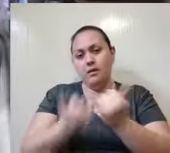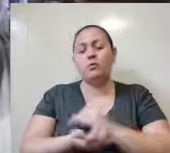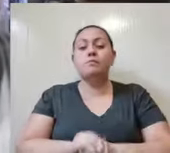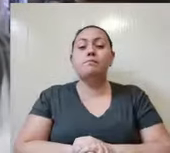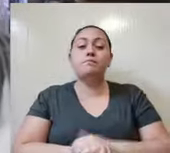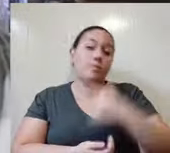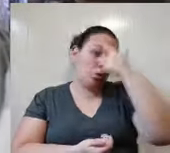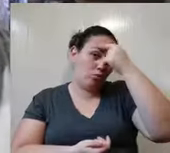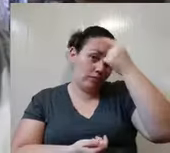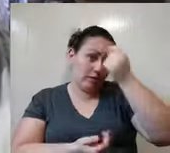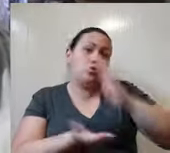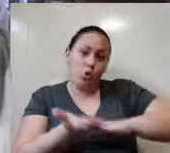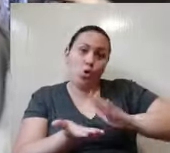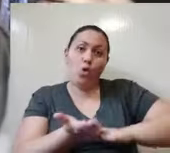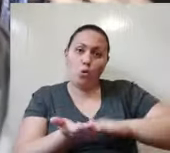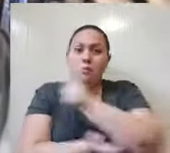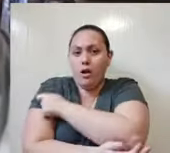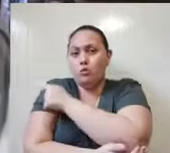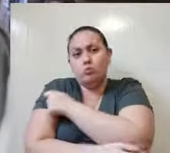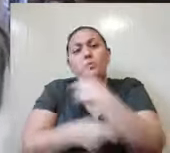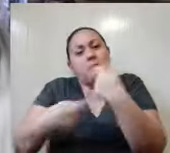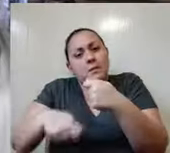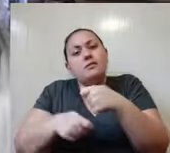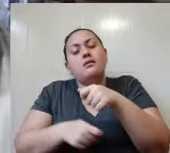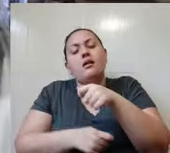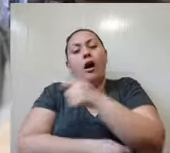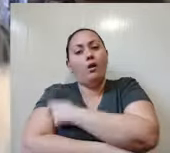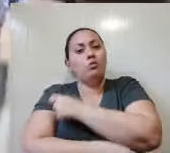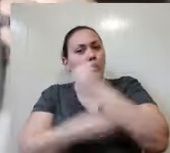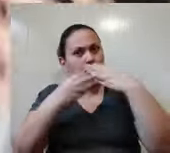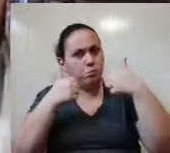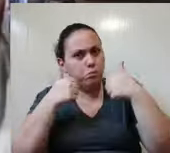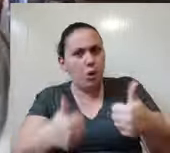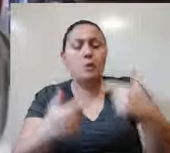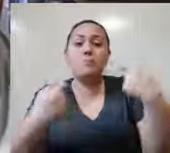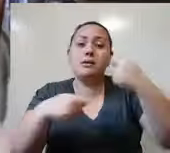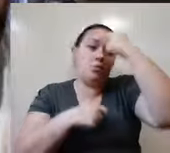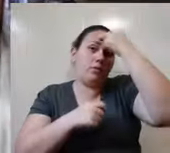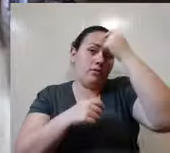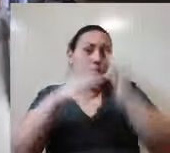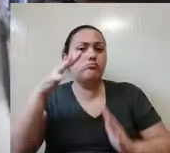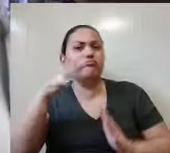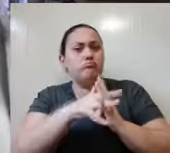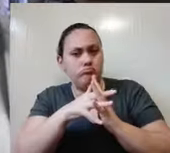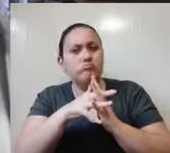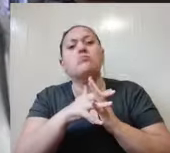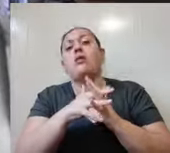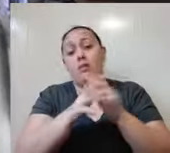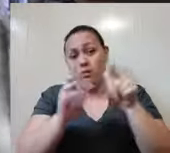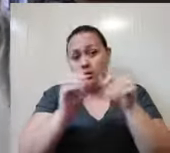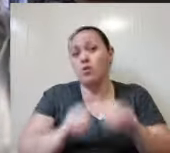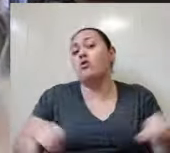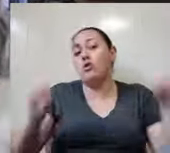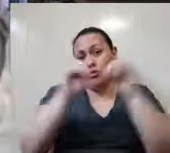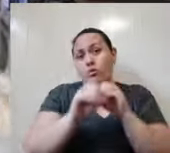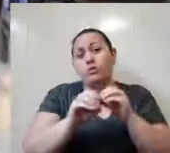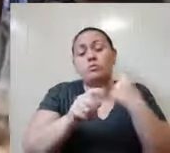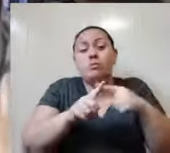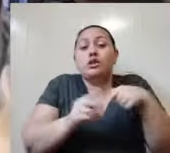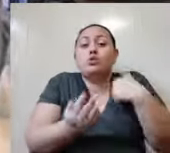dos alunos. Ela cobra que os alunos sejam muito bons, ela cobra que a gente tem que ser uma universidade de excelência, o que é uma coisa fantástica, porque é muito legal